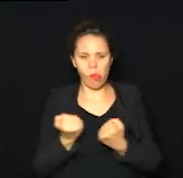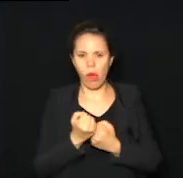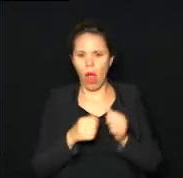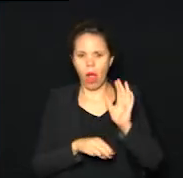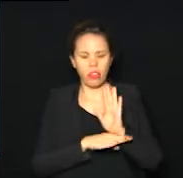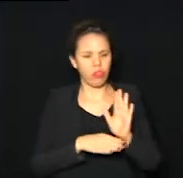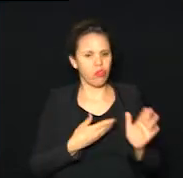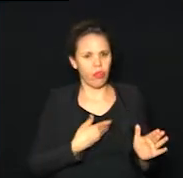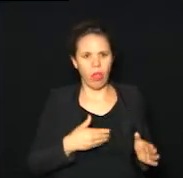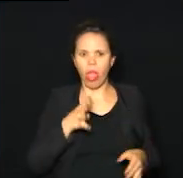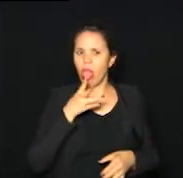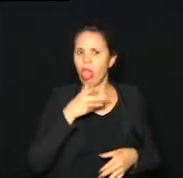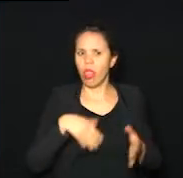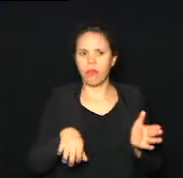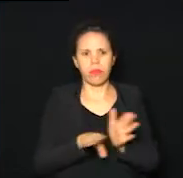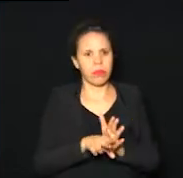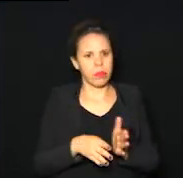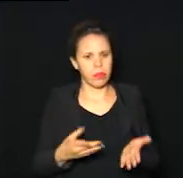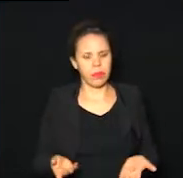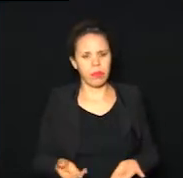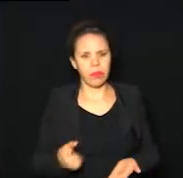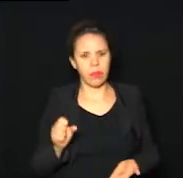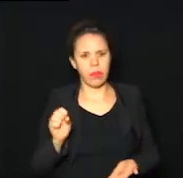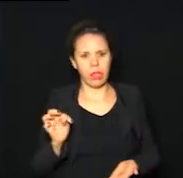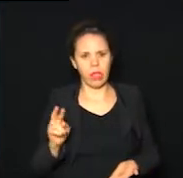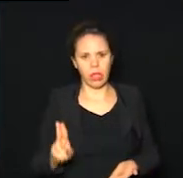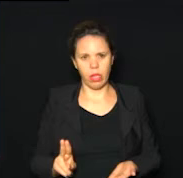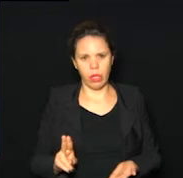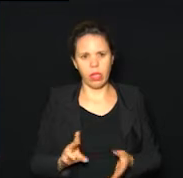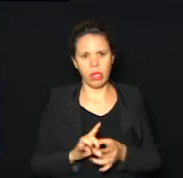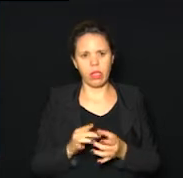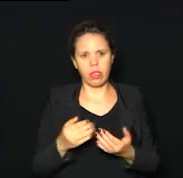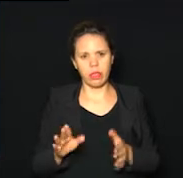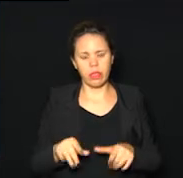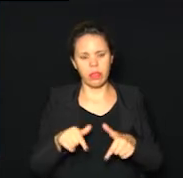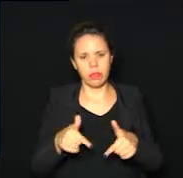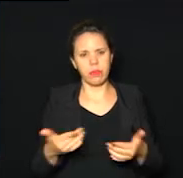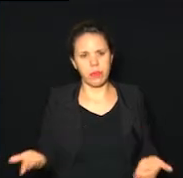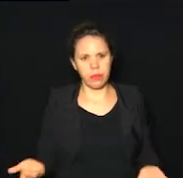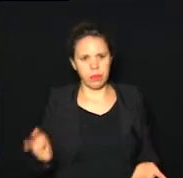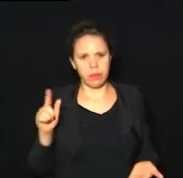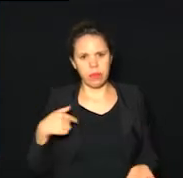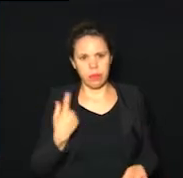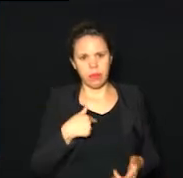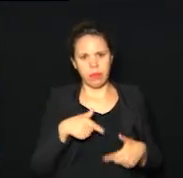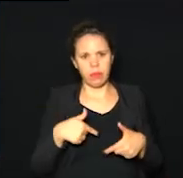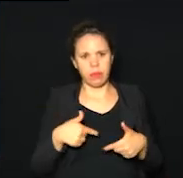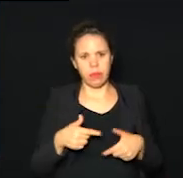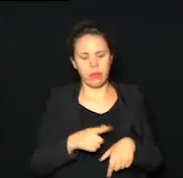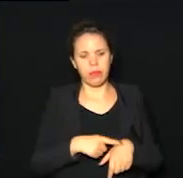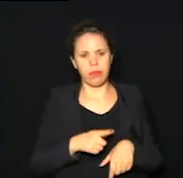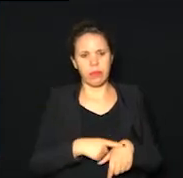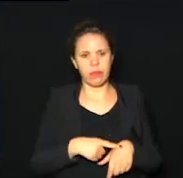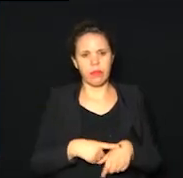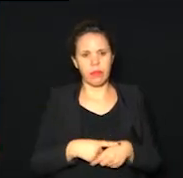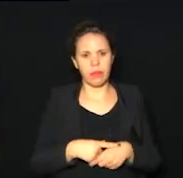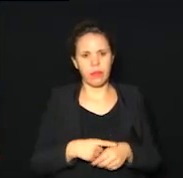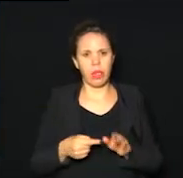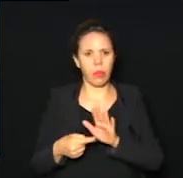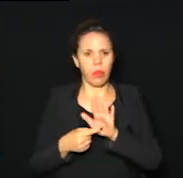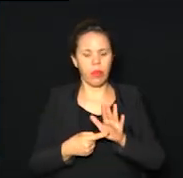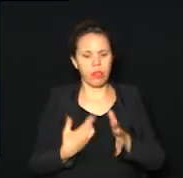porque demora a chegar, né, o STU tem se disposto a essa ação, e essa é a nossa tarefa no momento, né, apontar